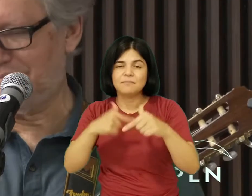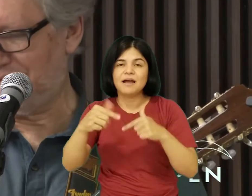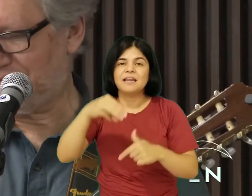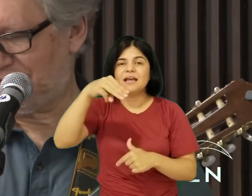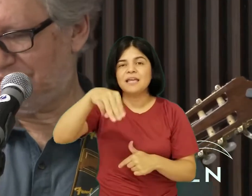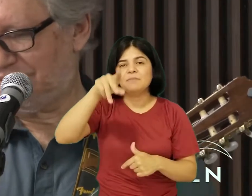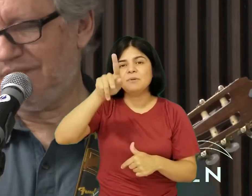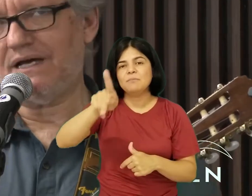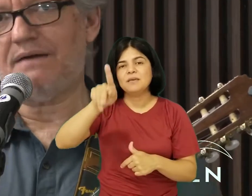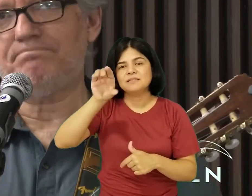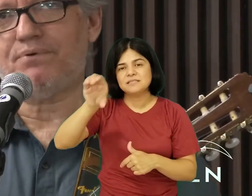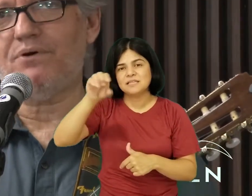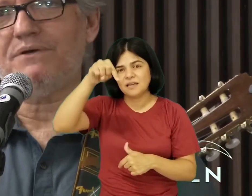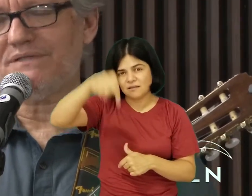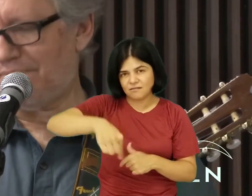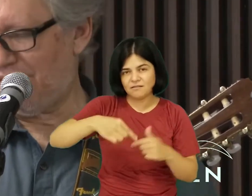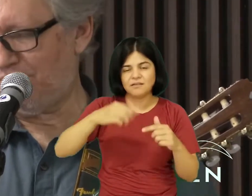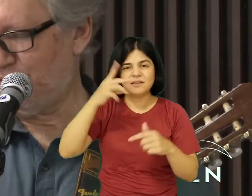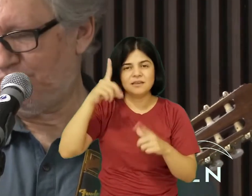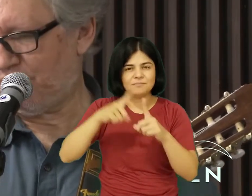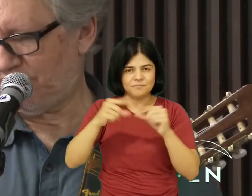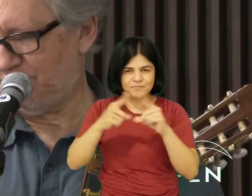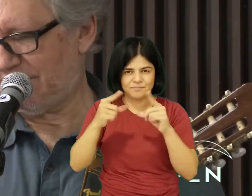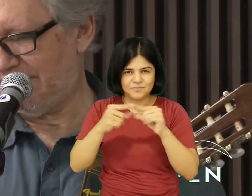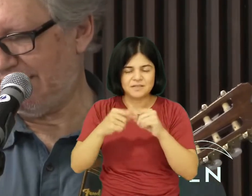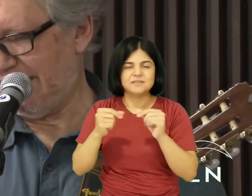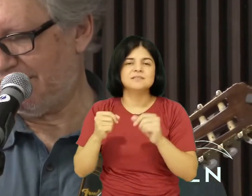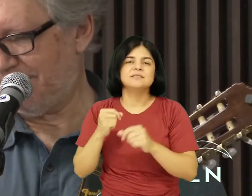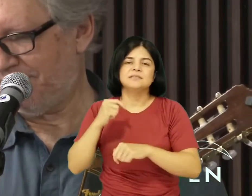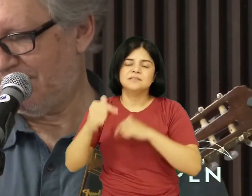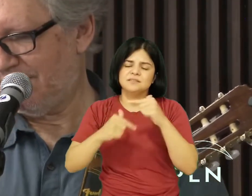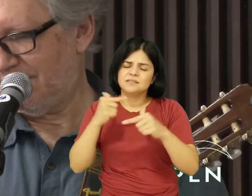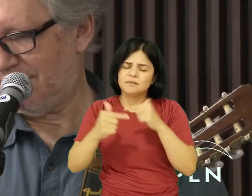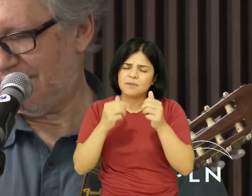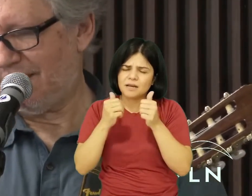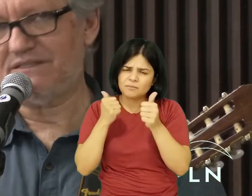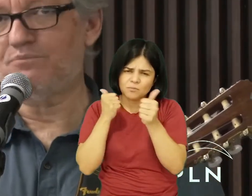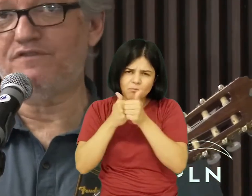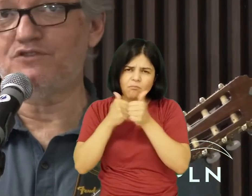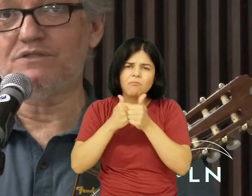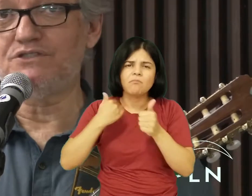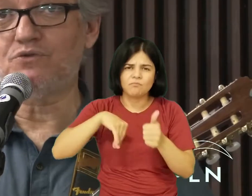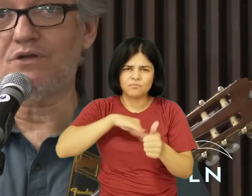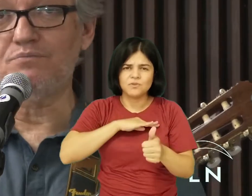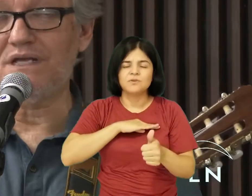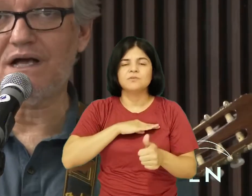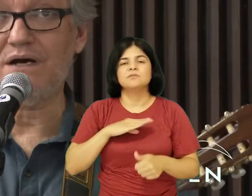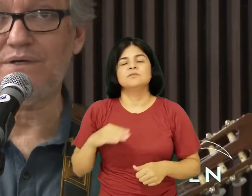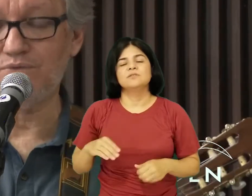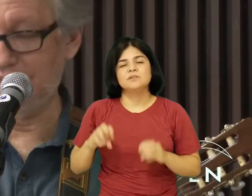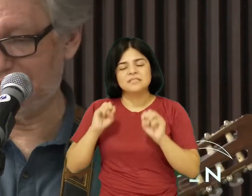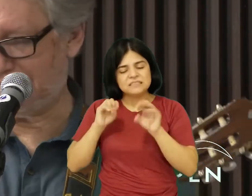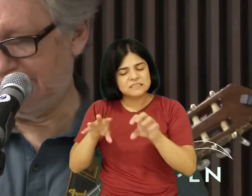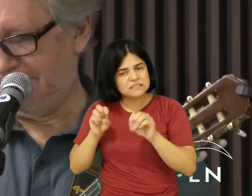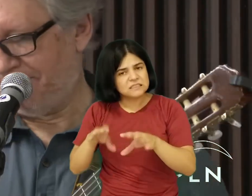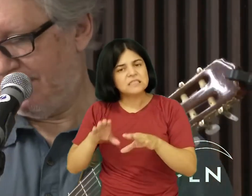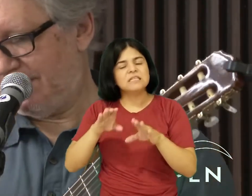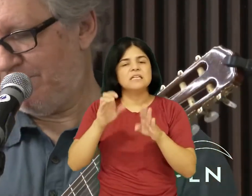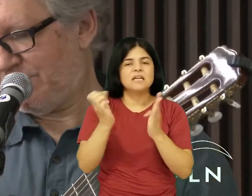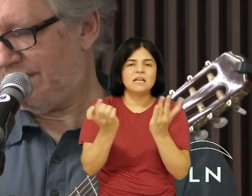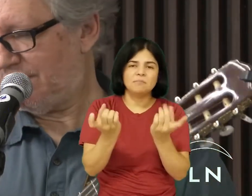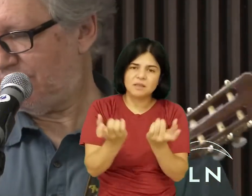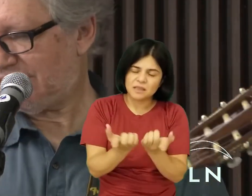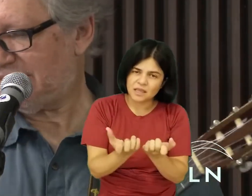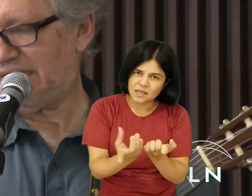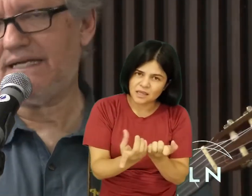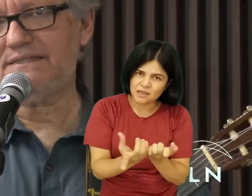queridos irmãos que apoiam e trabalham muito próximos aqui da igreja. São professores de escola dominical, atuantes. E